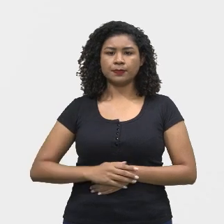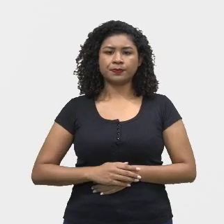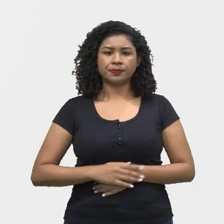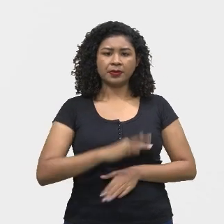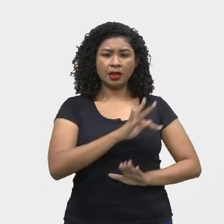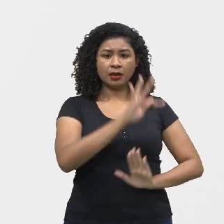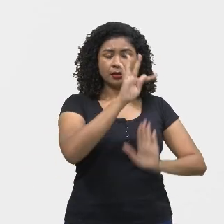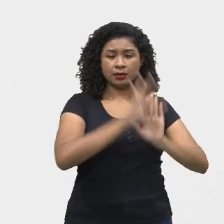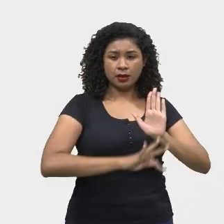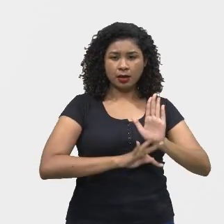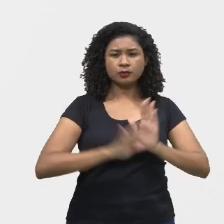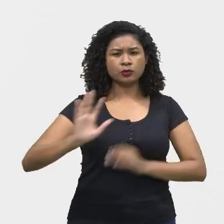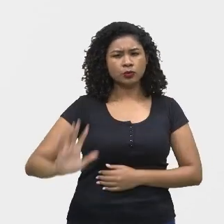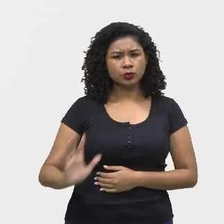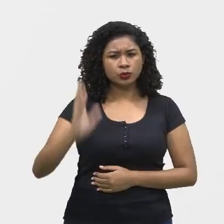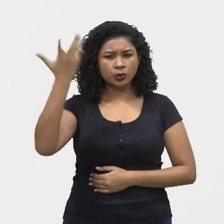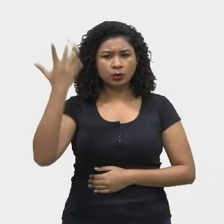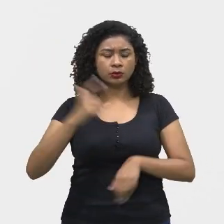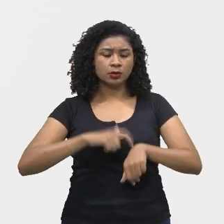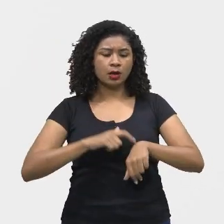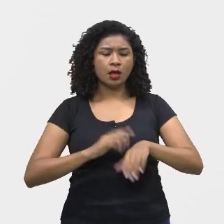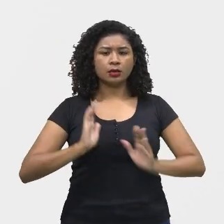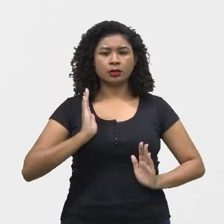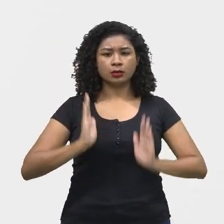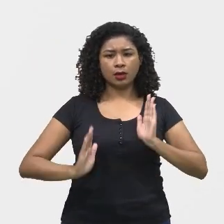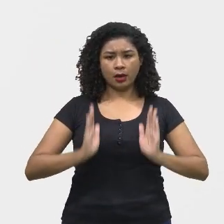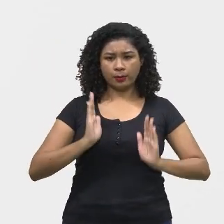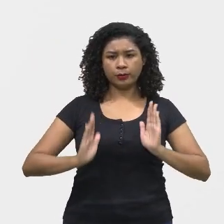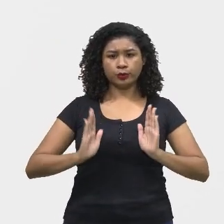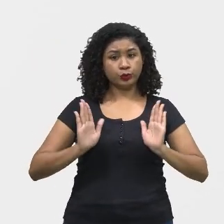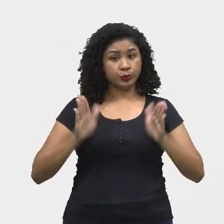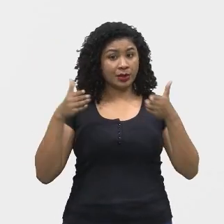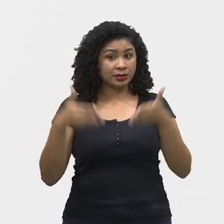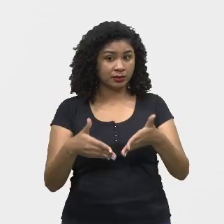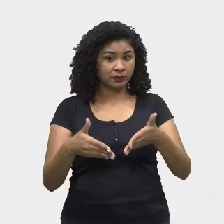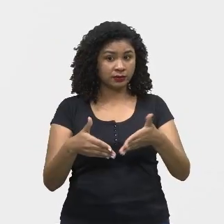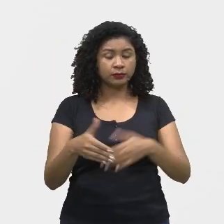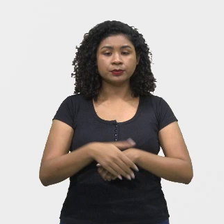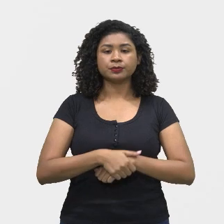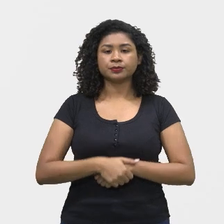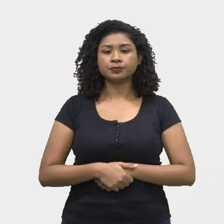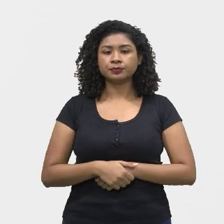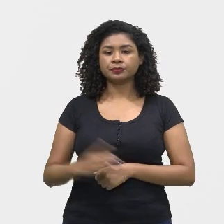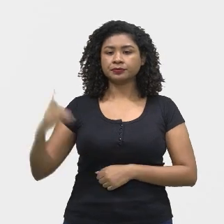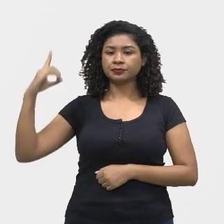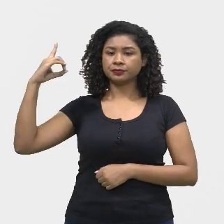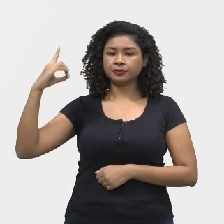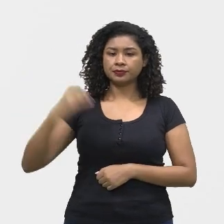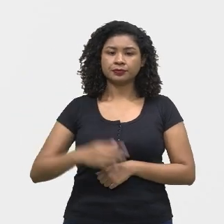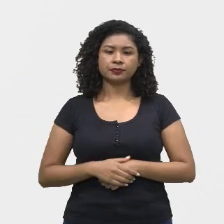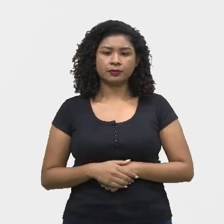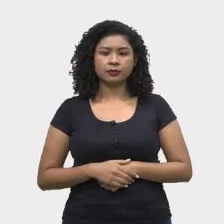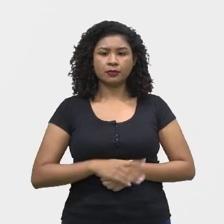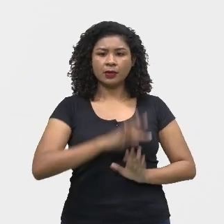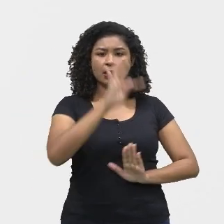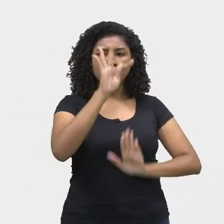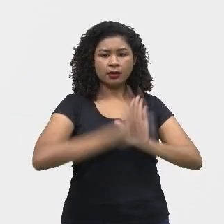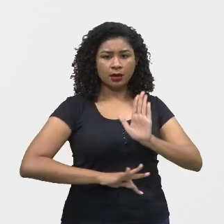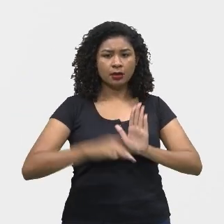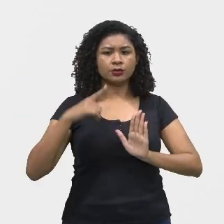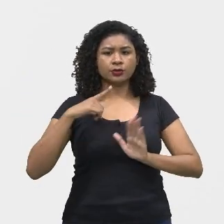fatos acontecem num tempo e espaço determinado. Letra D, texto em